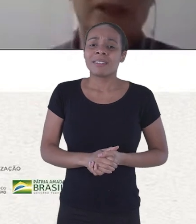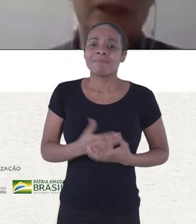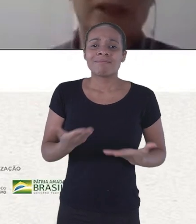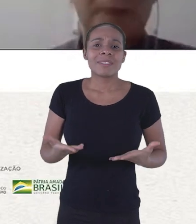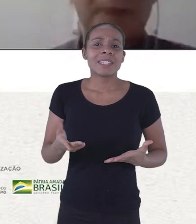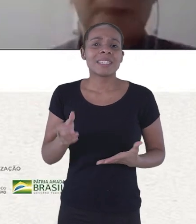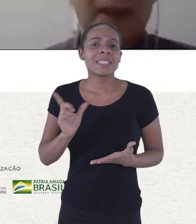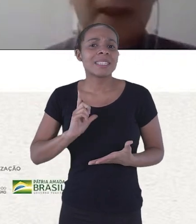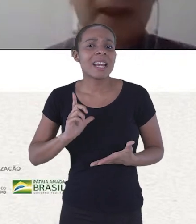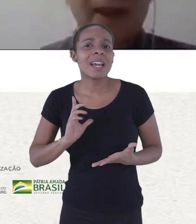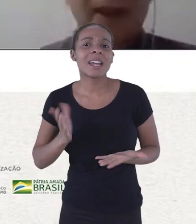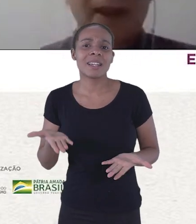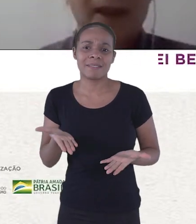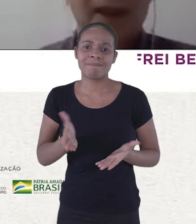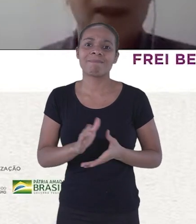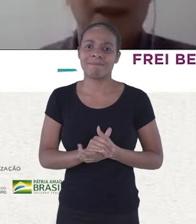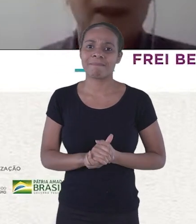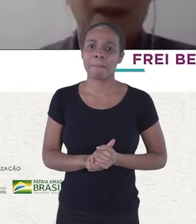Sérgio Jão,